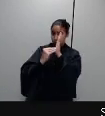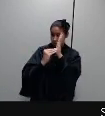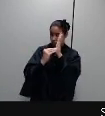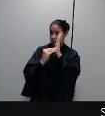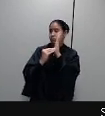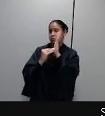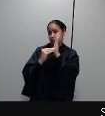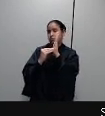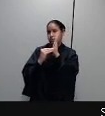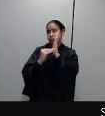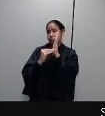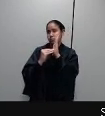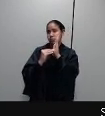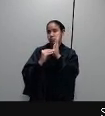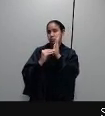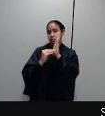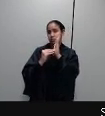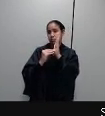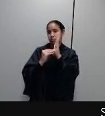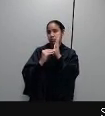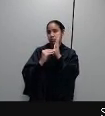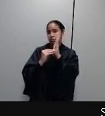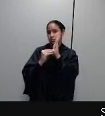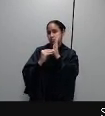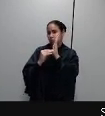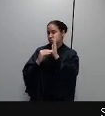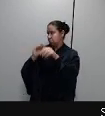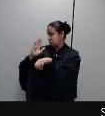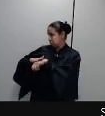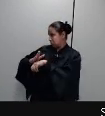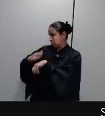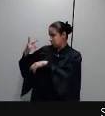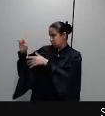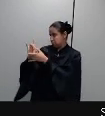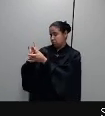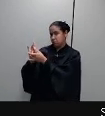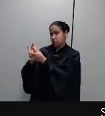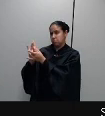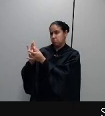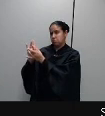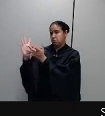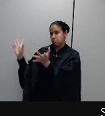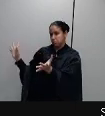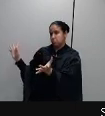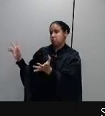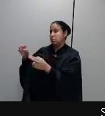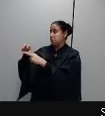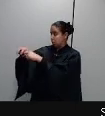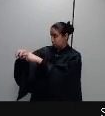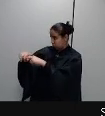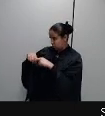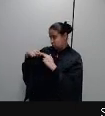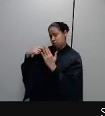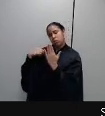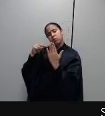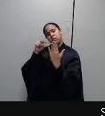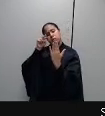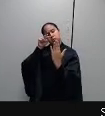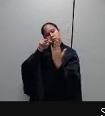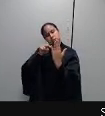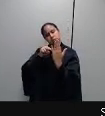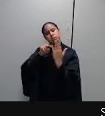Claro de vossa excelência eu já no caso registro aqui que eu só que eu coloquei no sistema